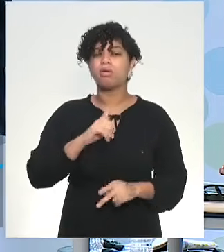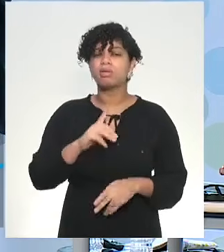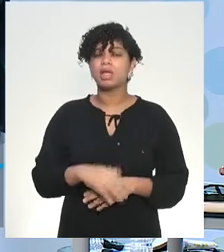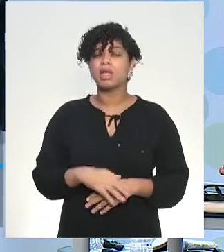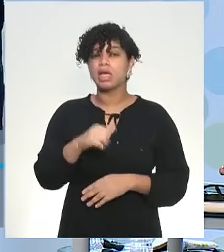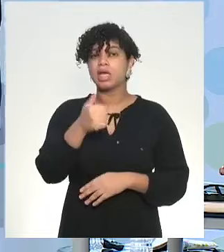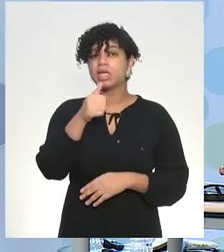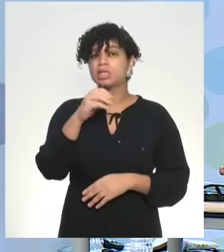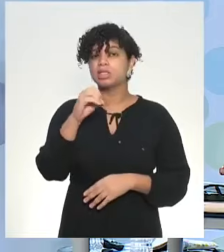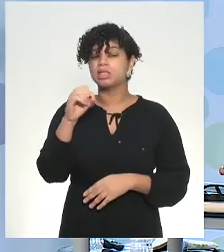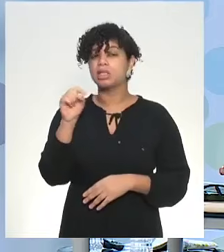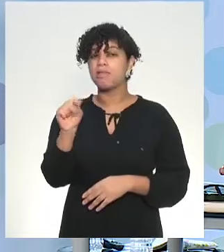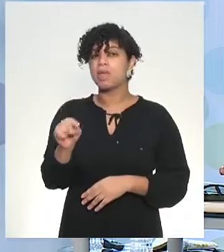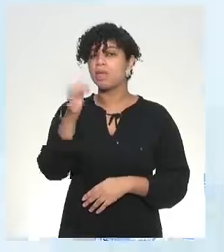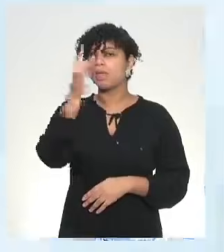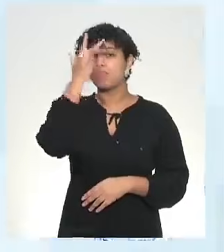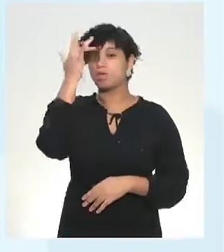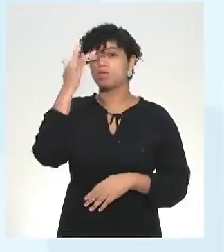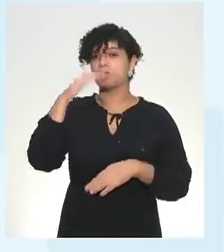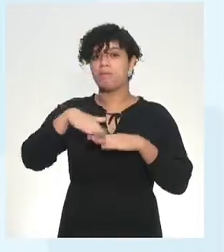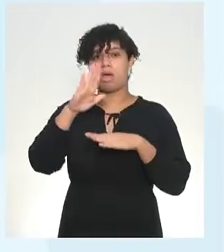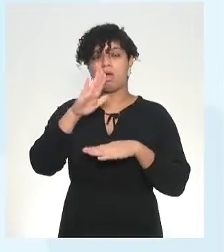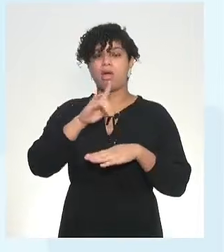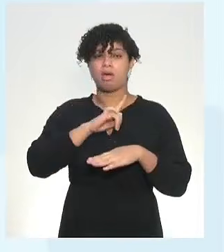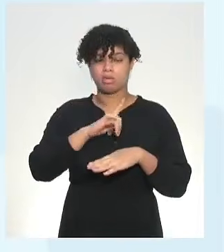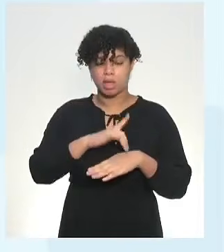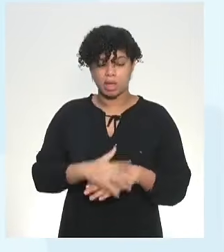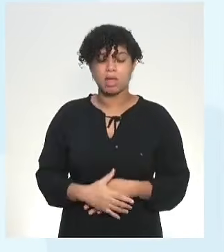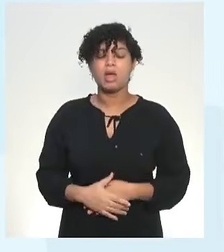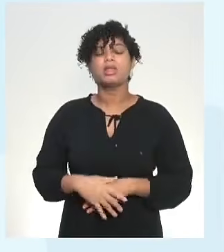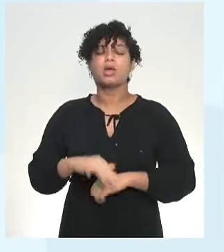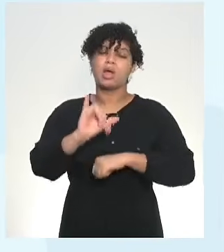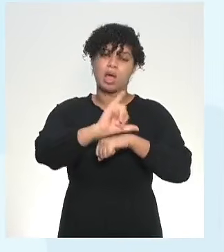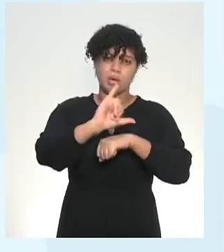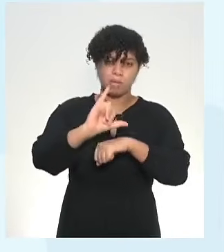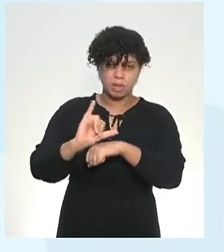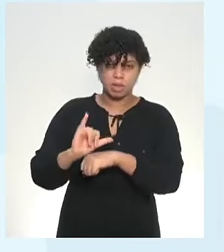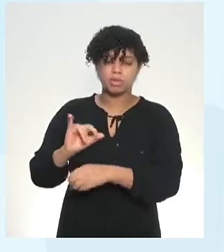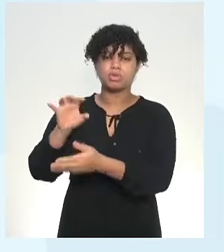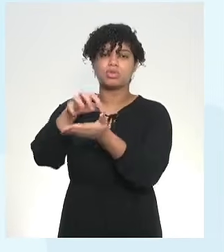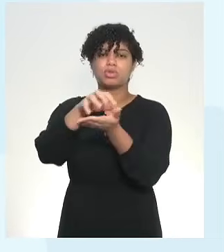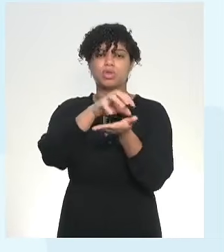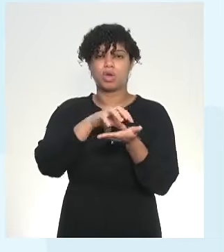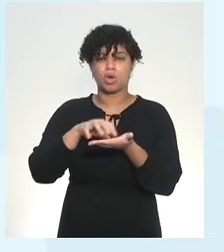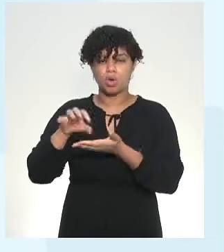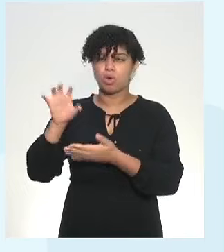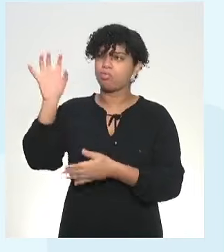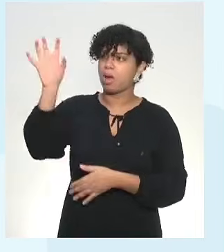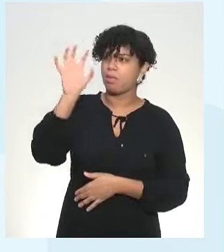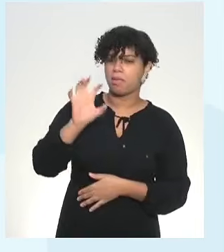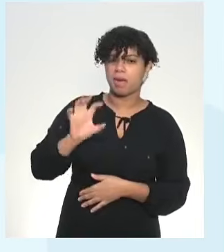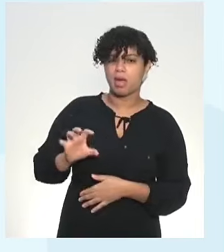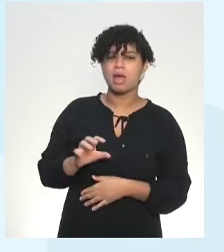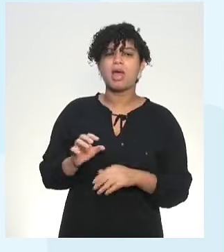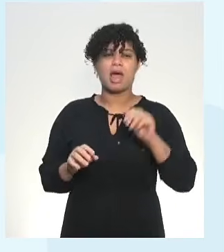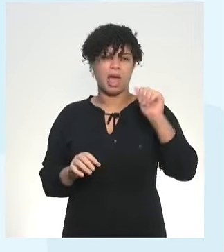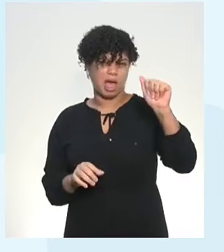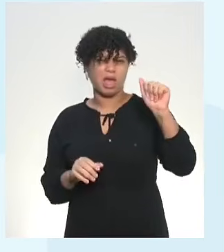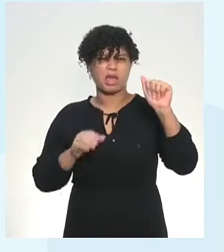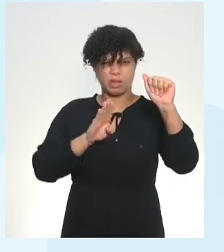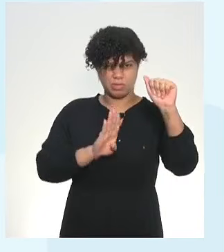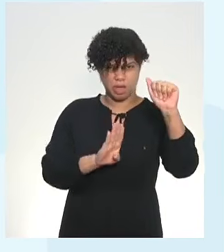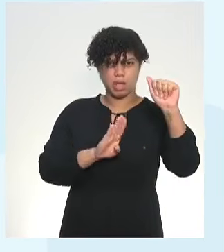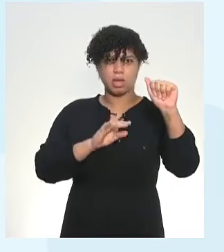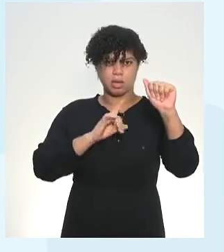mil pessoas. E aí nós temos aí capitais regionais, que aí forma aí a capital regional A e B, né? Aí nós temos a